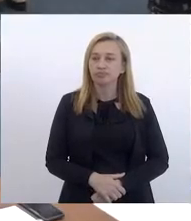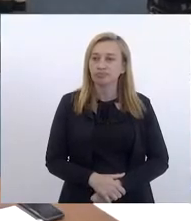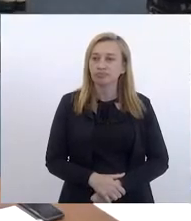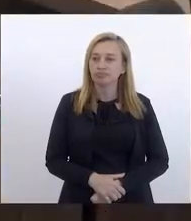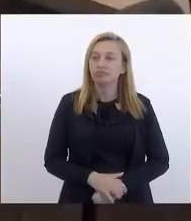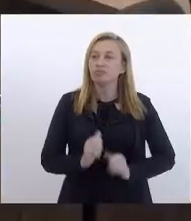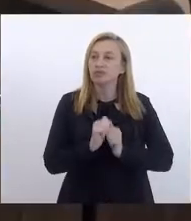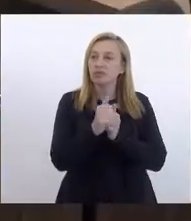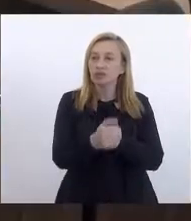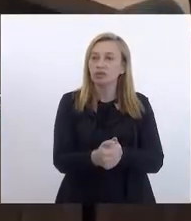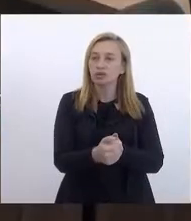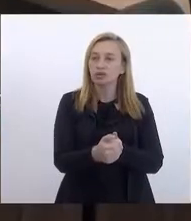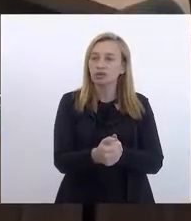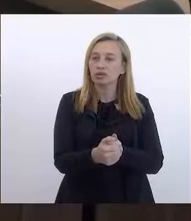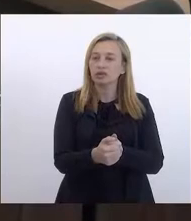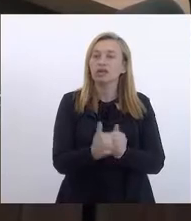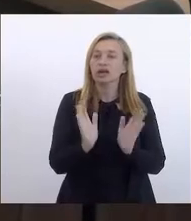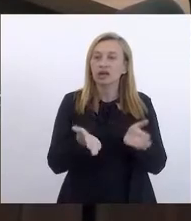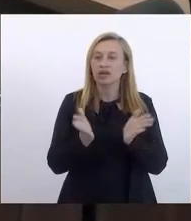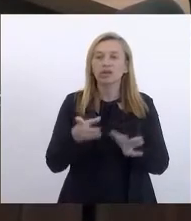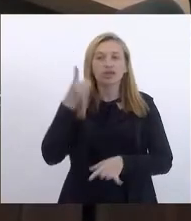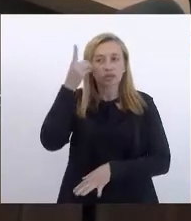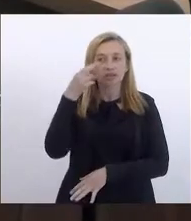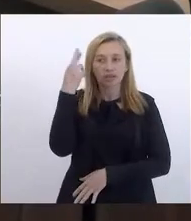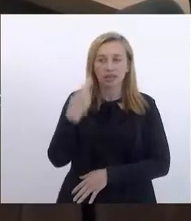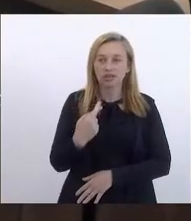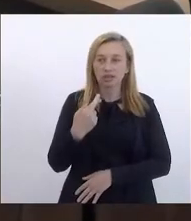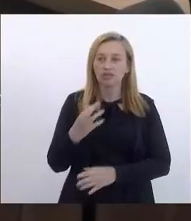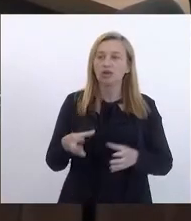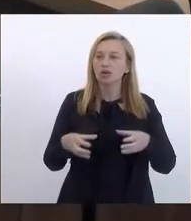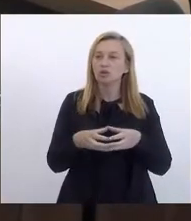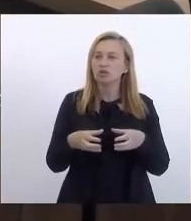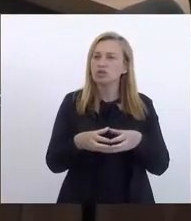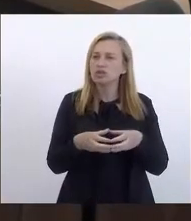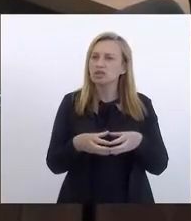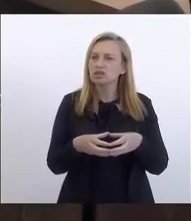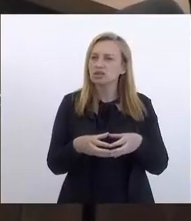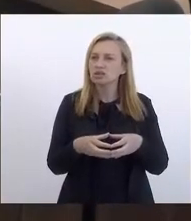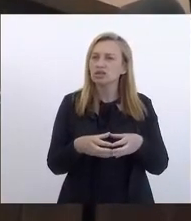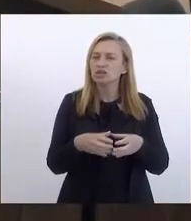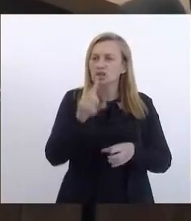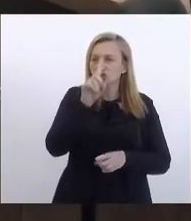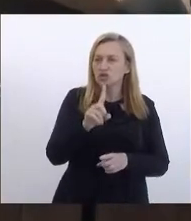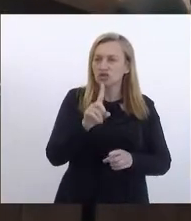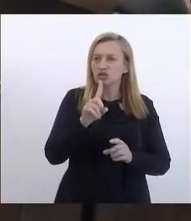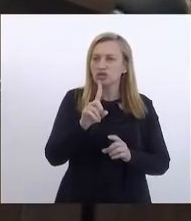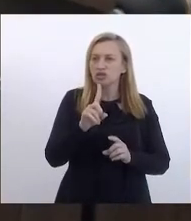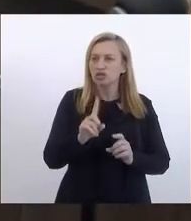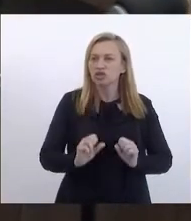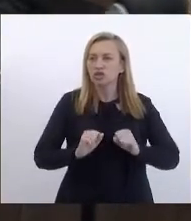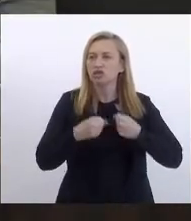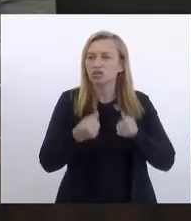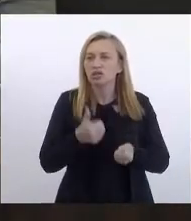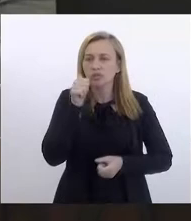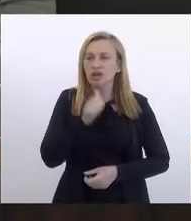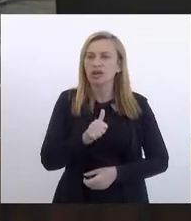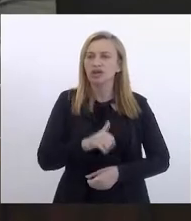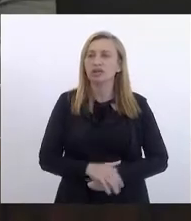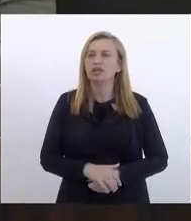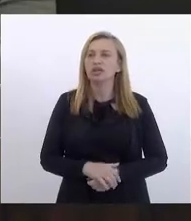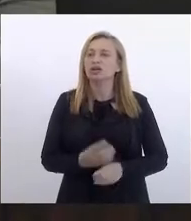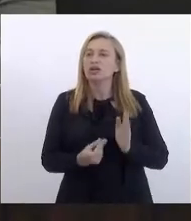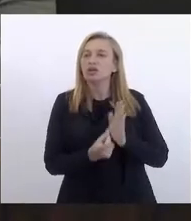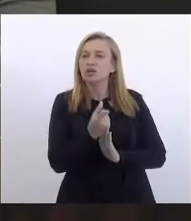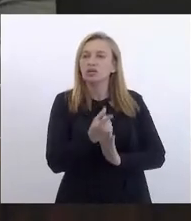Eu acompanho o parecer emitido agora pela deputada Renata Souza pela Comissão de Defesa do Direito das Mulheres. Não é isso? Por favor. Pela Comissão de